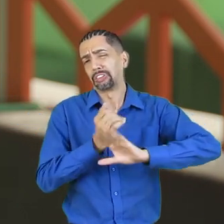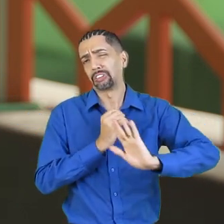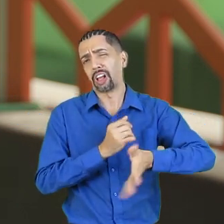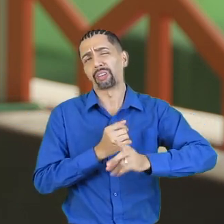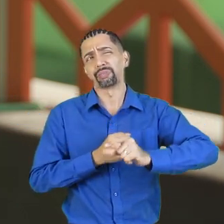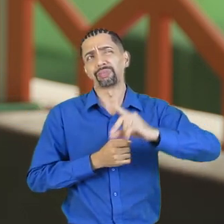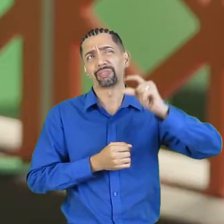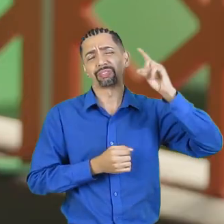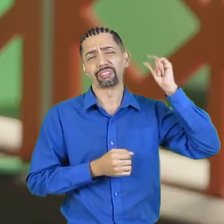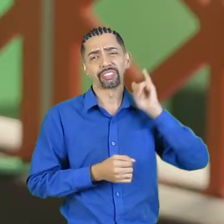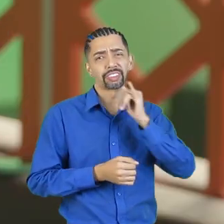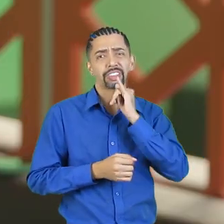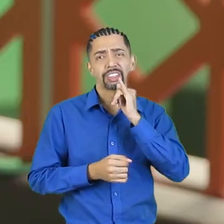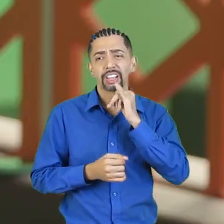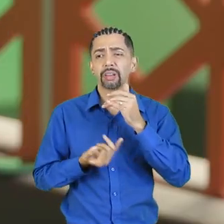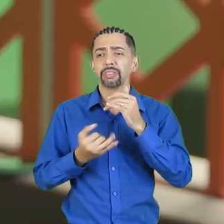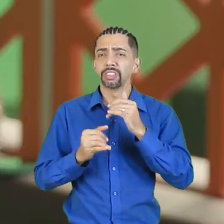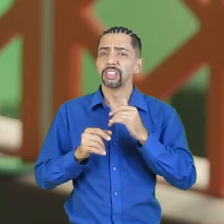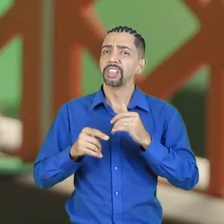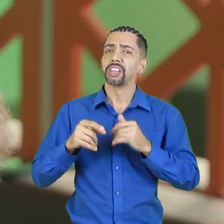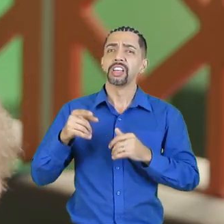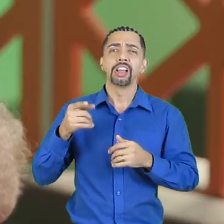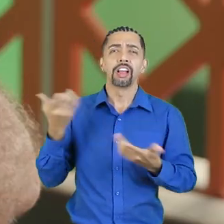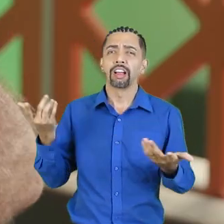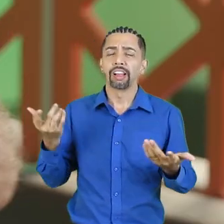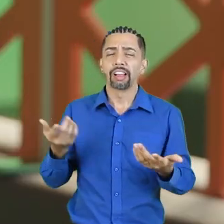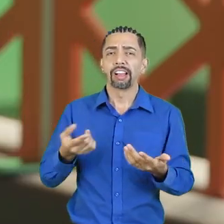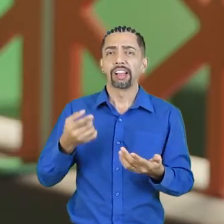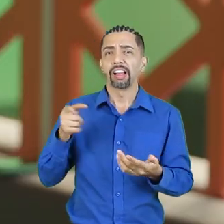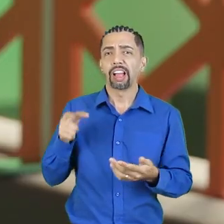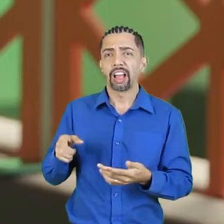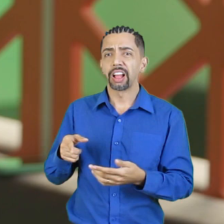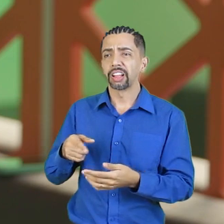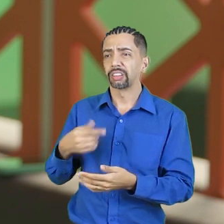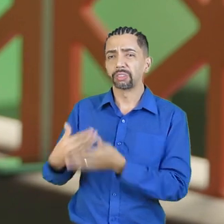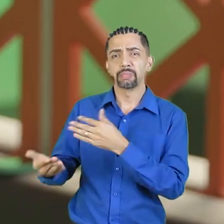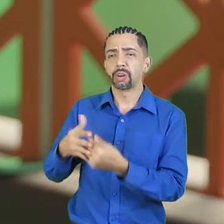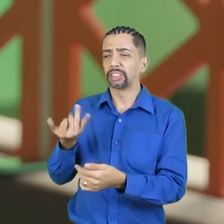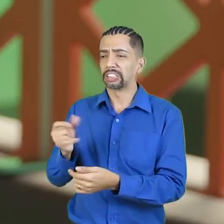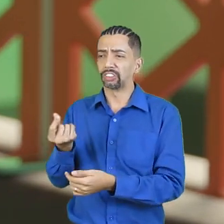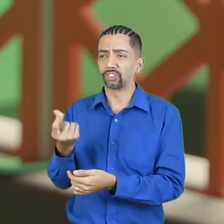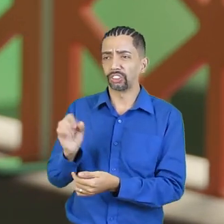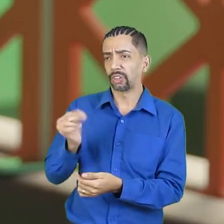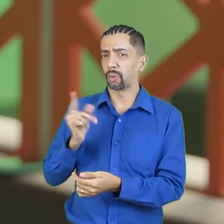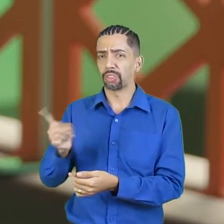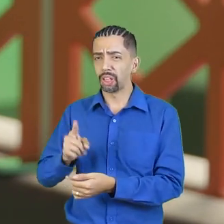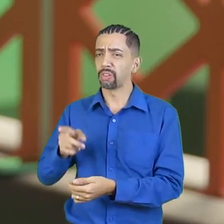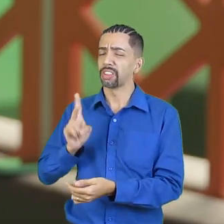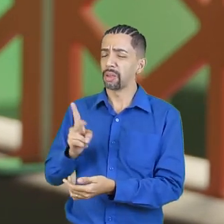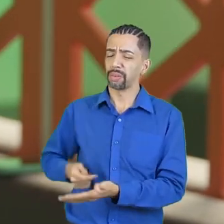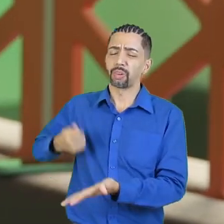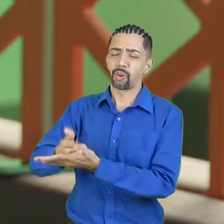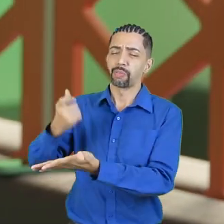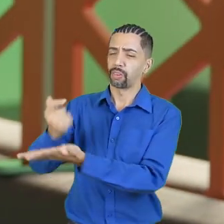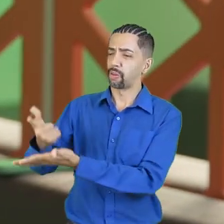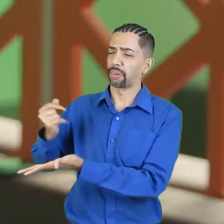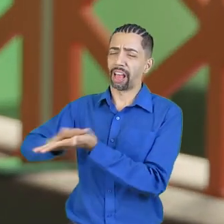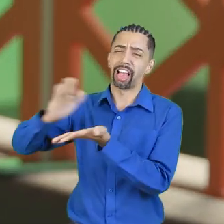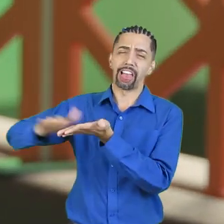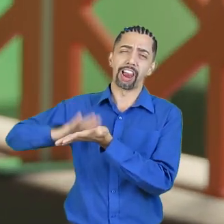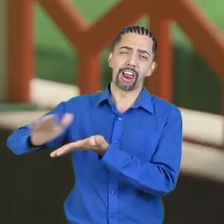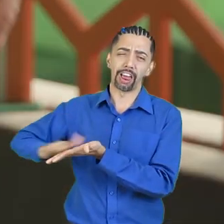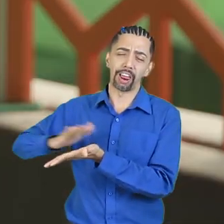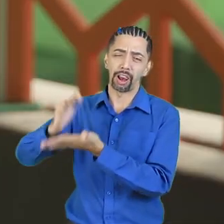vinha sendo sempre uma endividada, comprando independente se tinha ou não dinheiro, e a outra guardando, poupando para comprar de uma